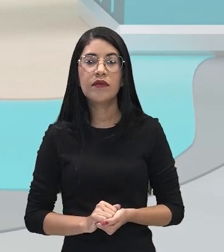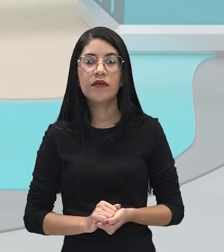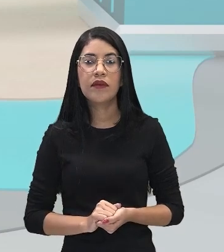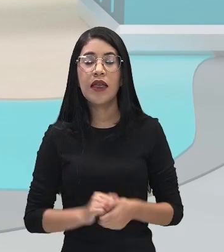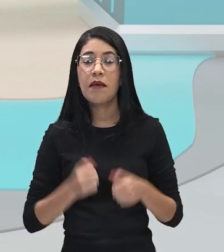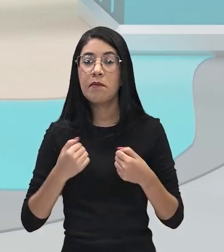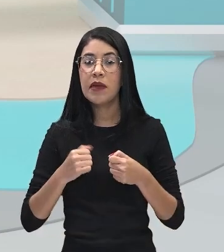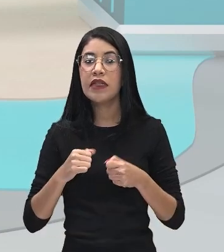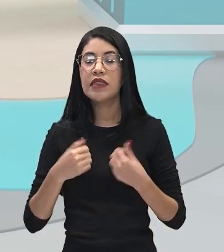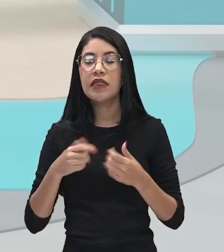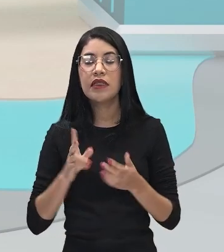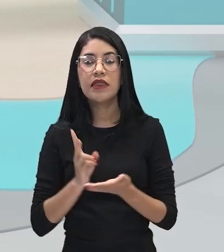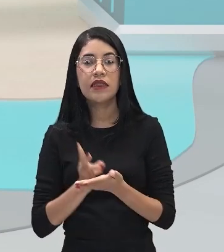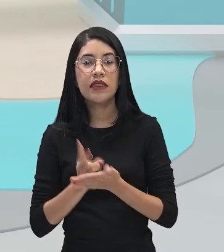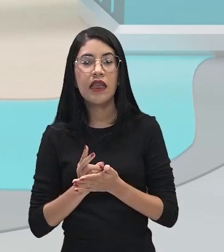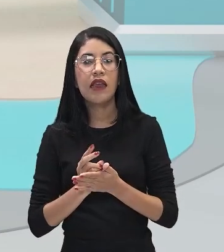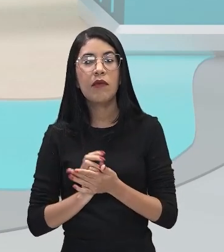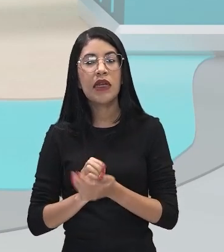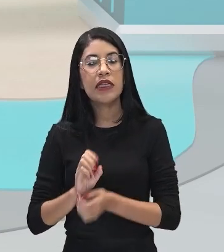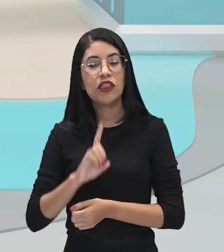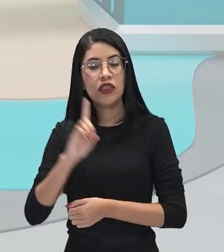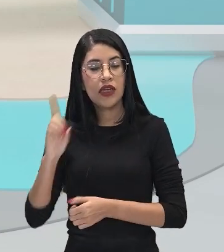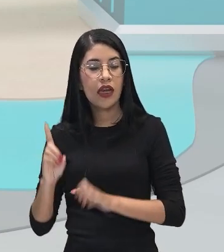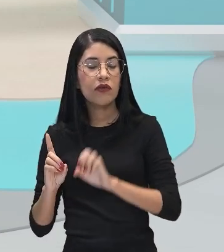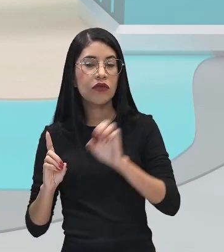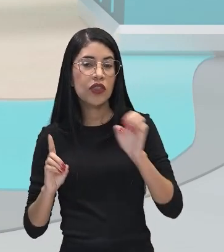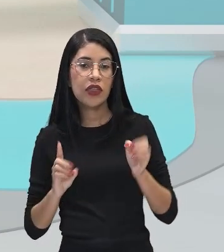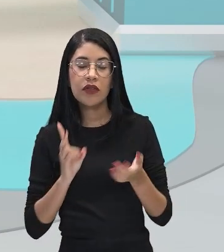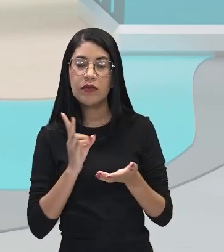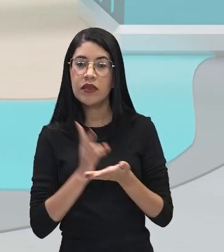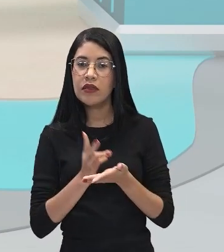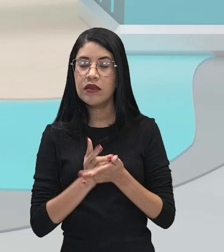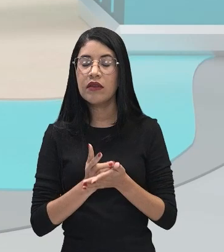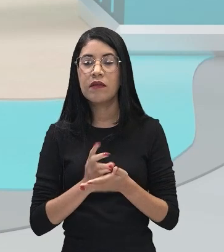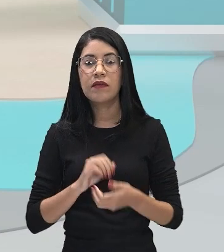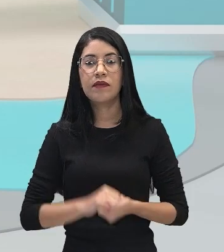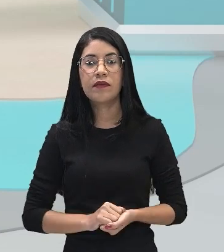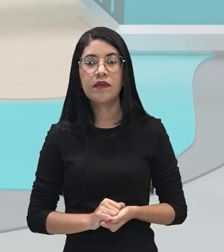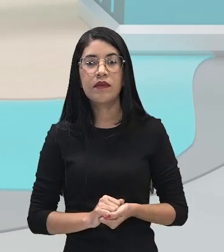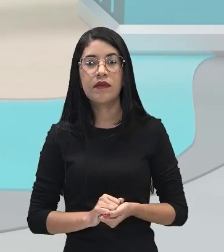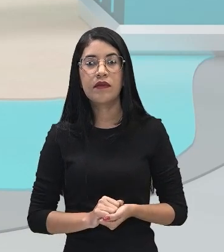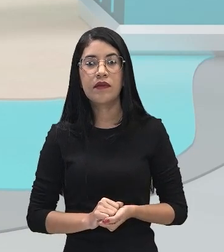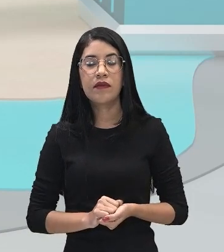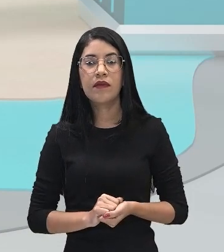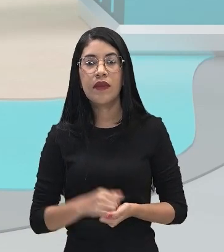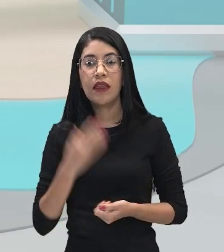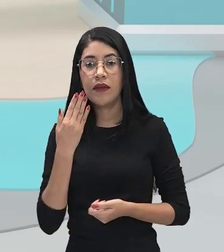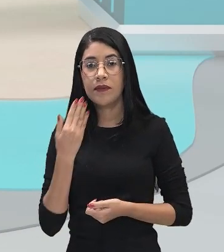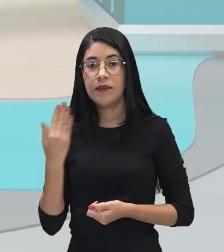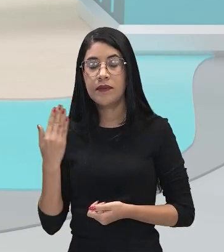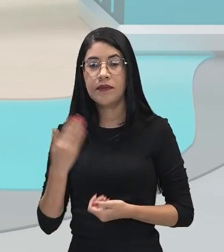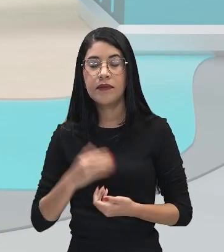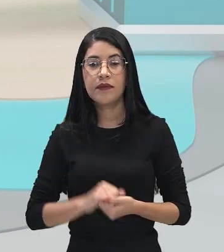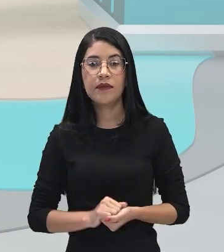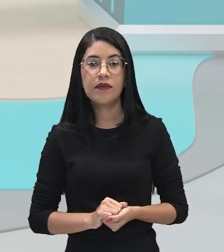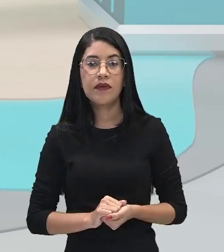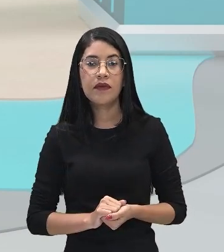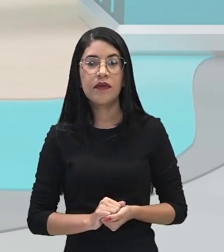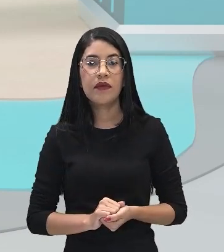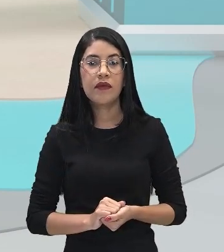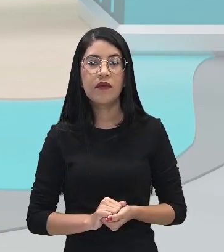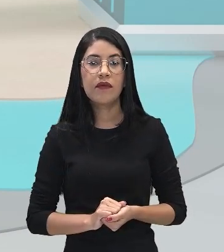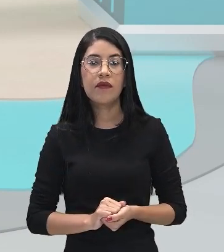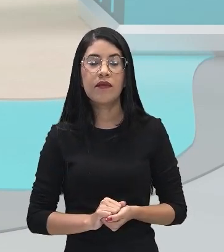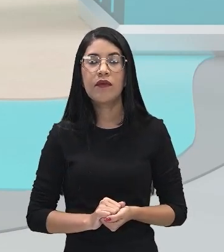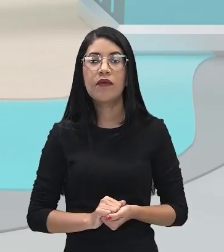tem que contemplar os dois lados. Daí você vai pegar aqui, ó, só o peso da mão, você vai